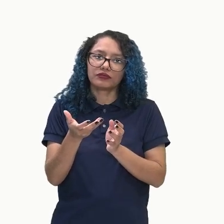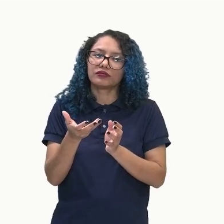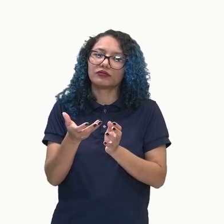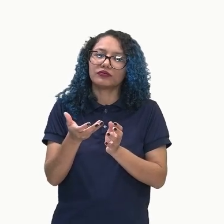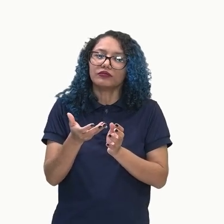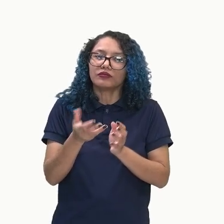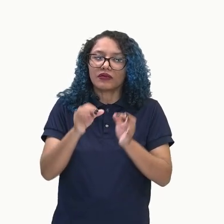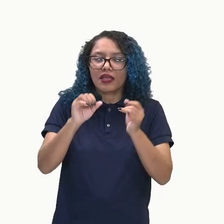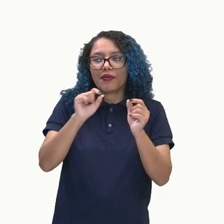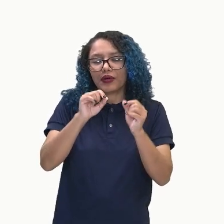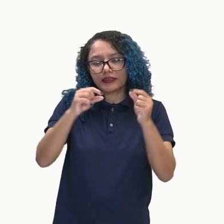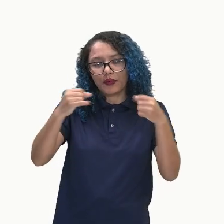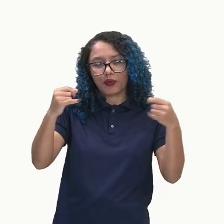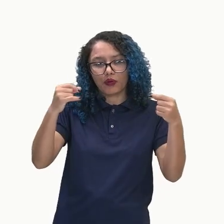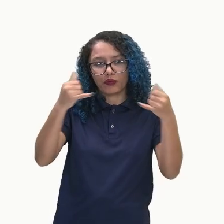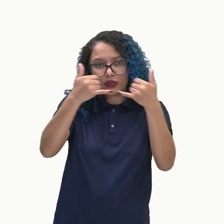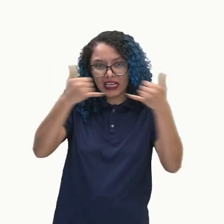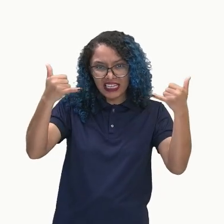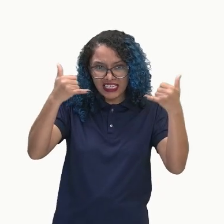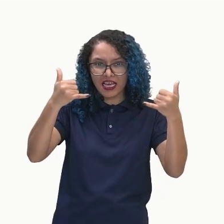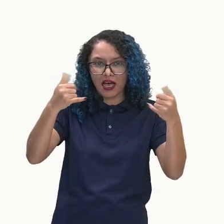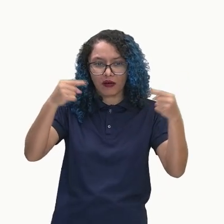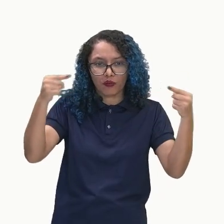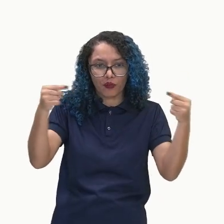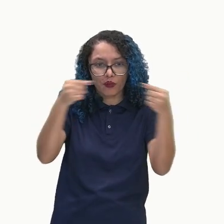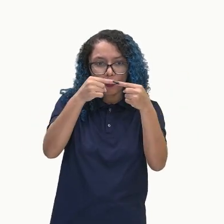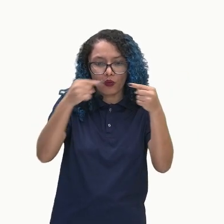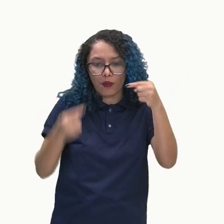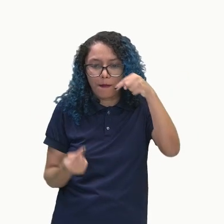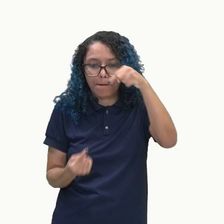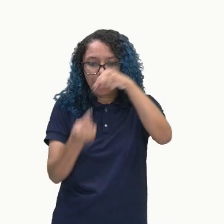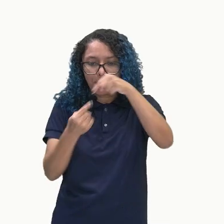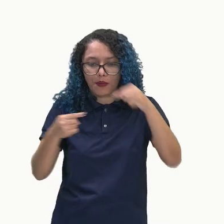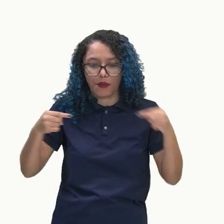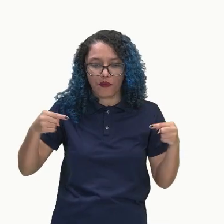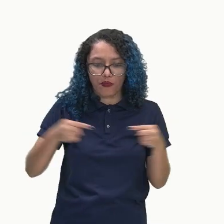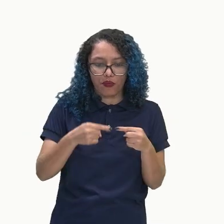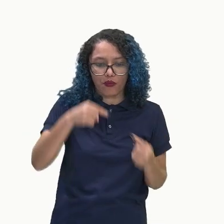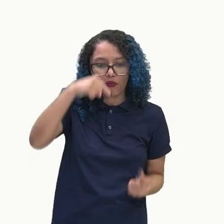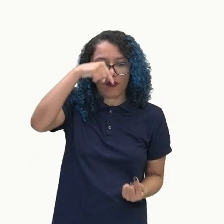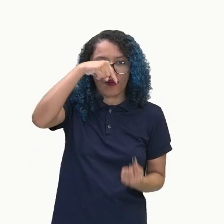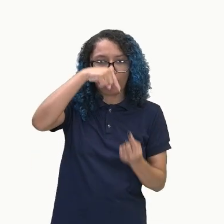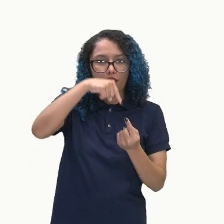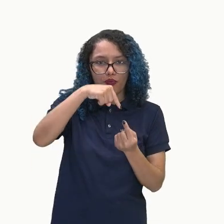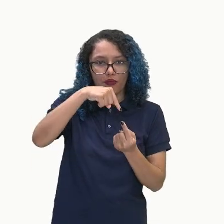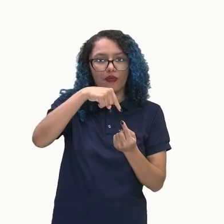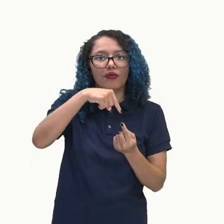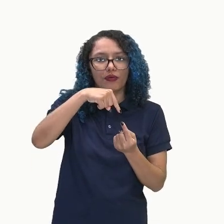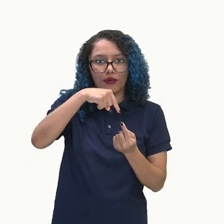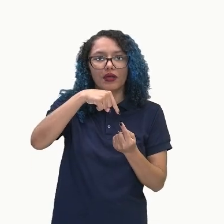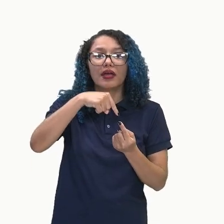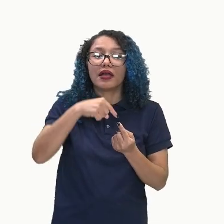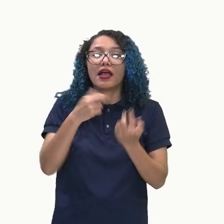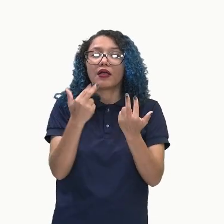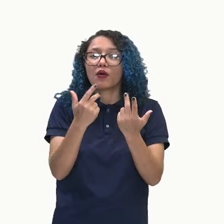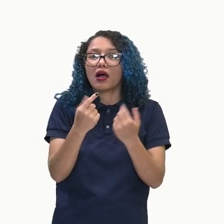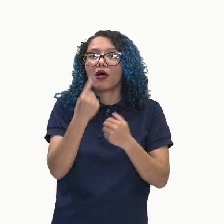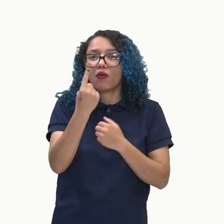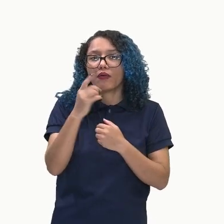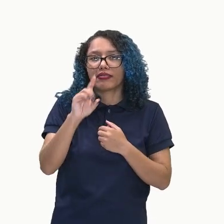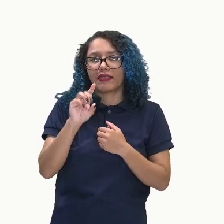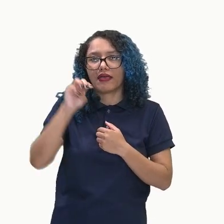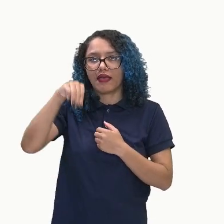cada linhazinha que liga cada face, que se compreende entre cada face ali, tem a medida de 1 decímetro.